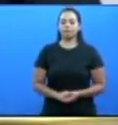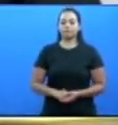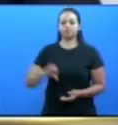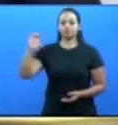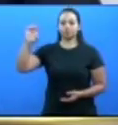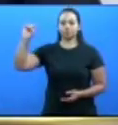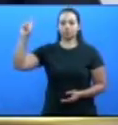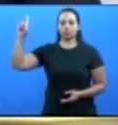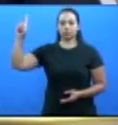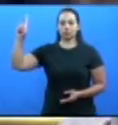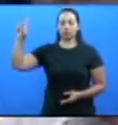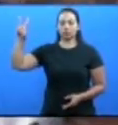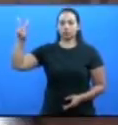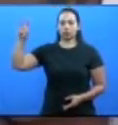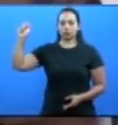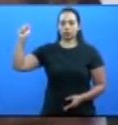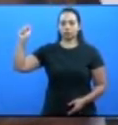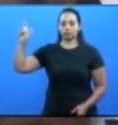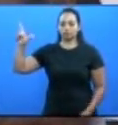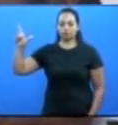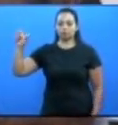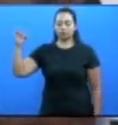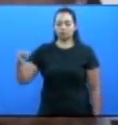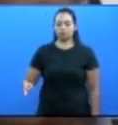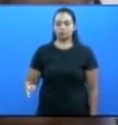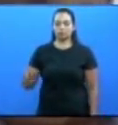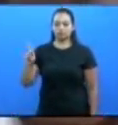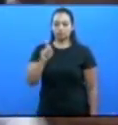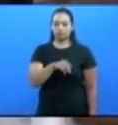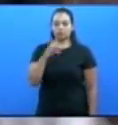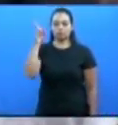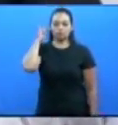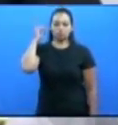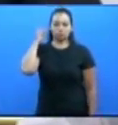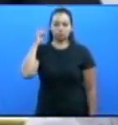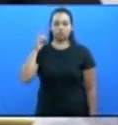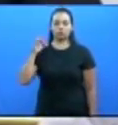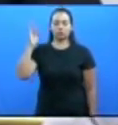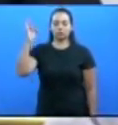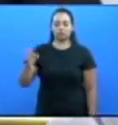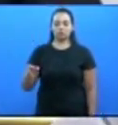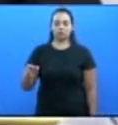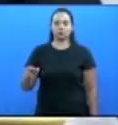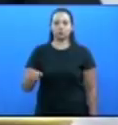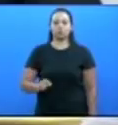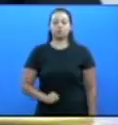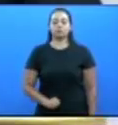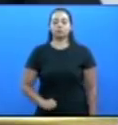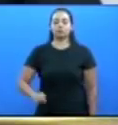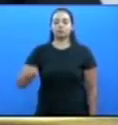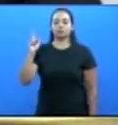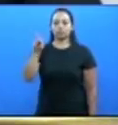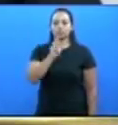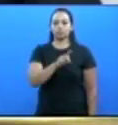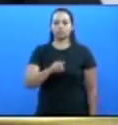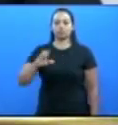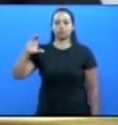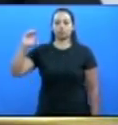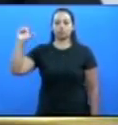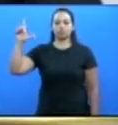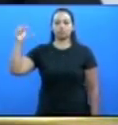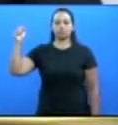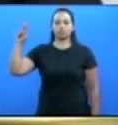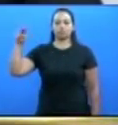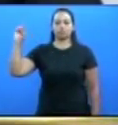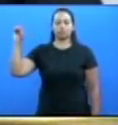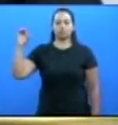Santos? Sim. Professora Durvalina? Sim. Professor Cláudio? Sim. Cido